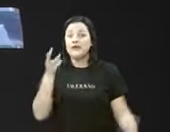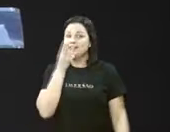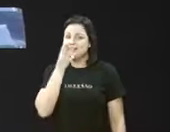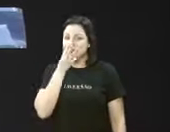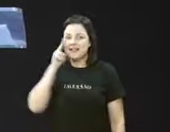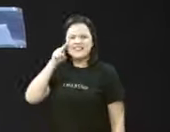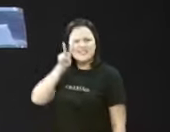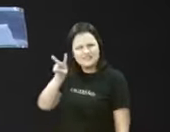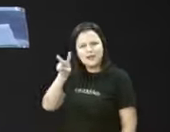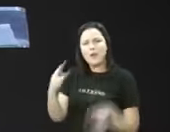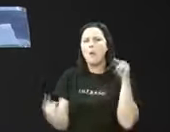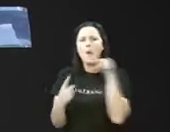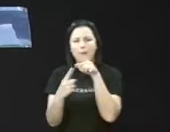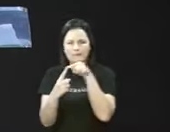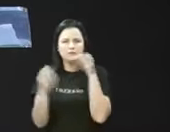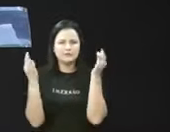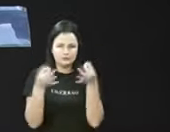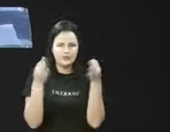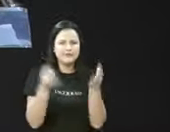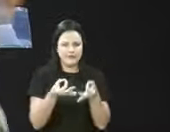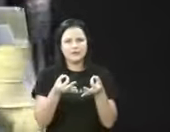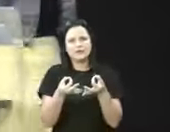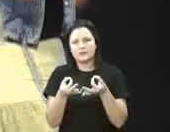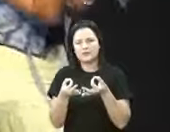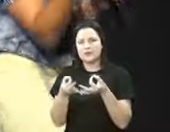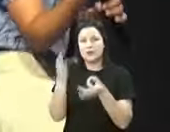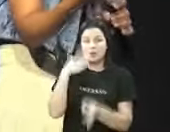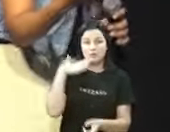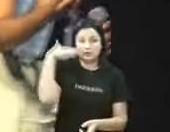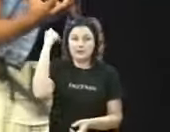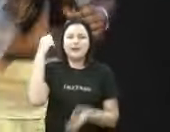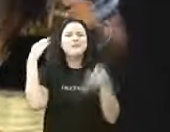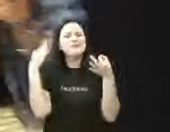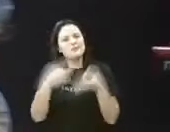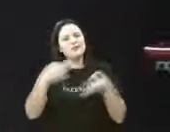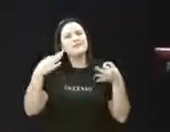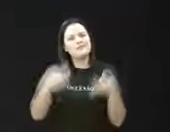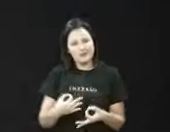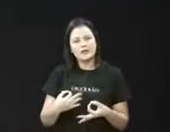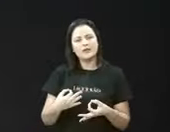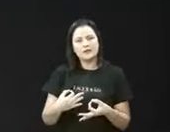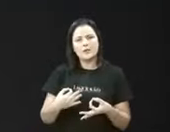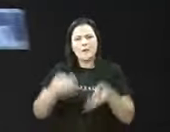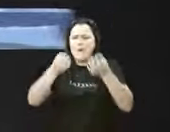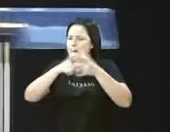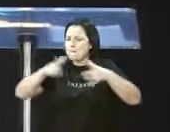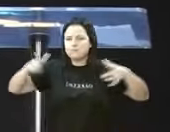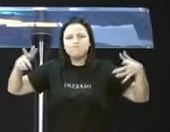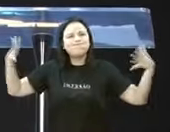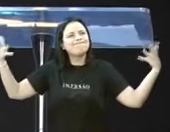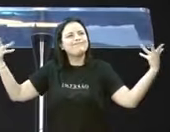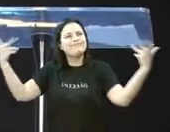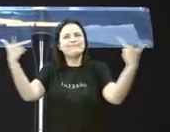a proposta perfeita, o chamado perfeito, a grandeza maravilhosa, ele